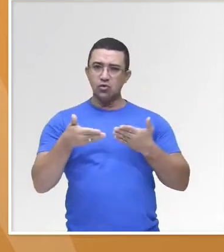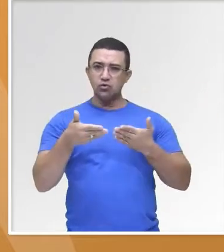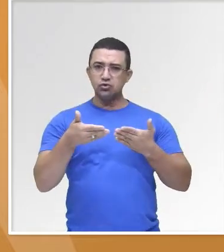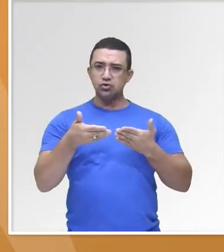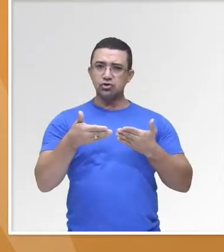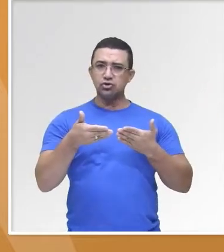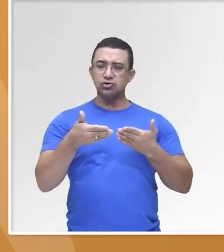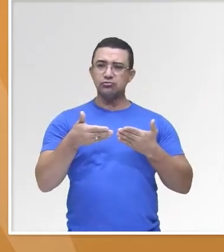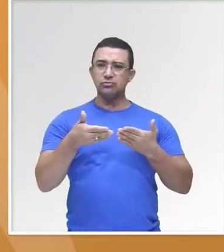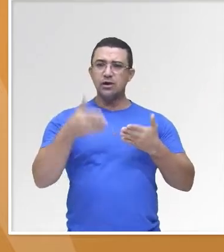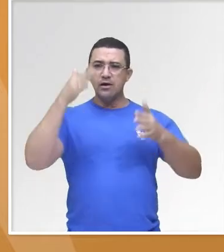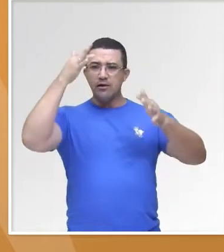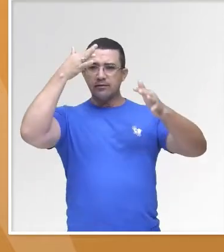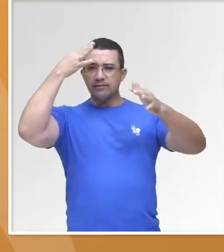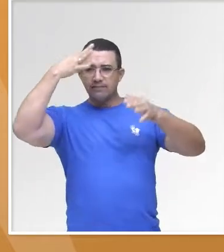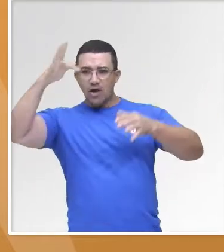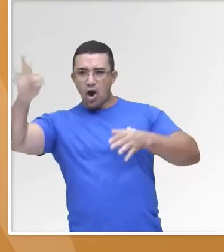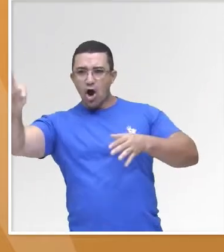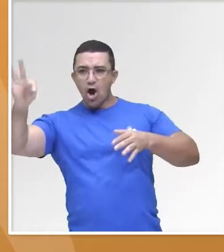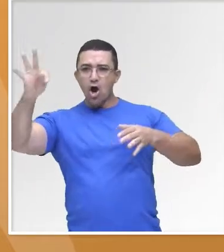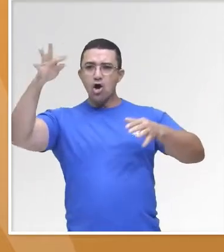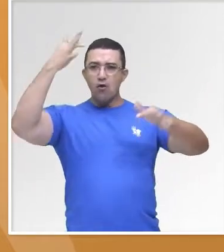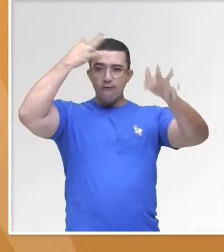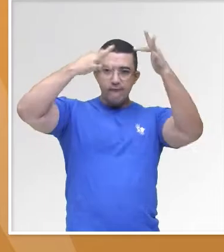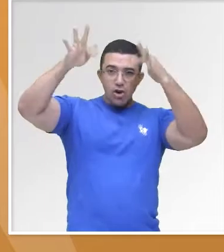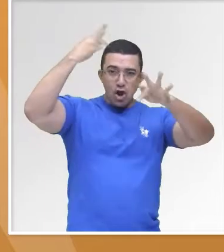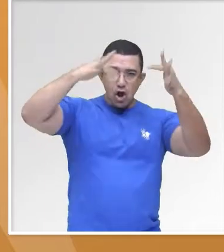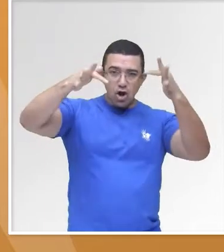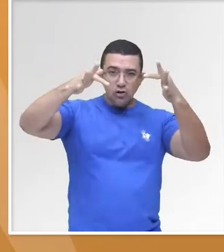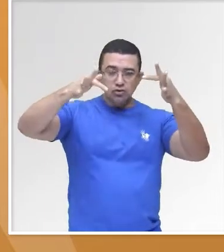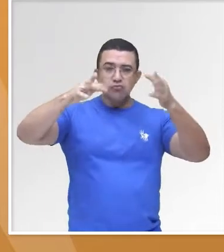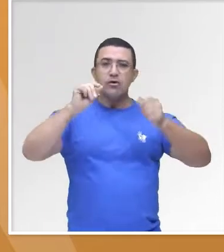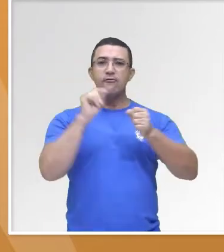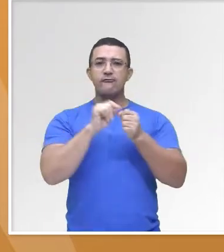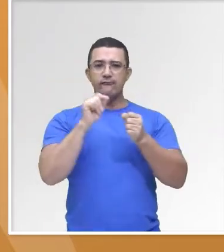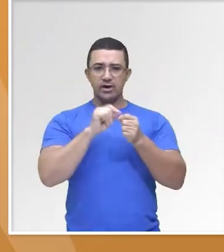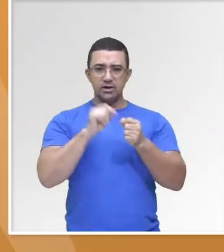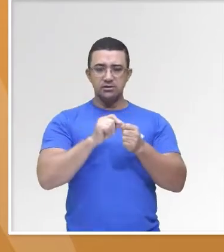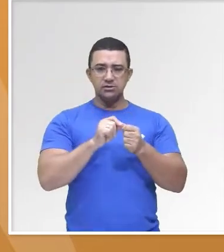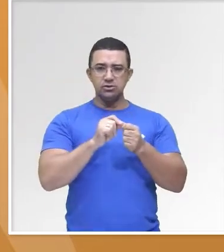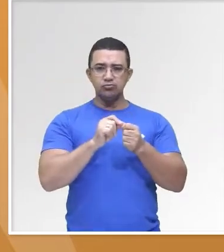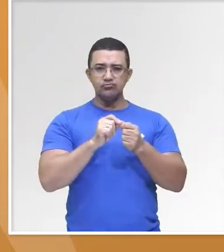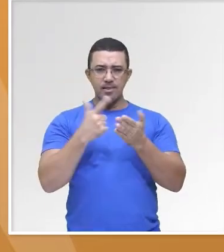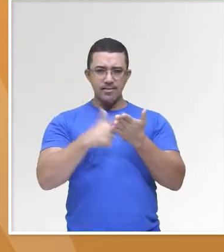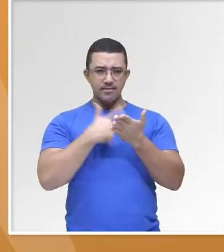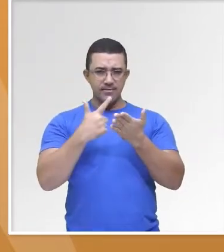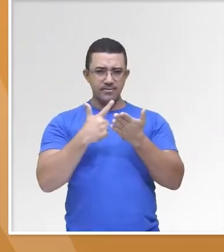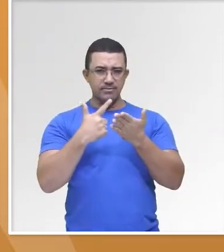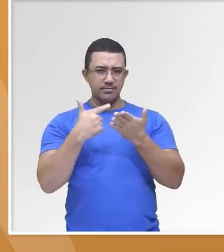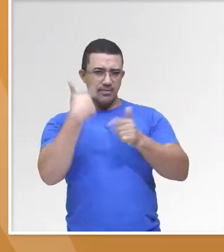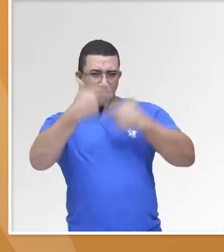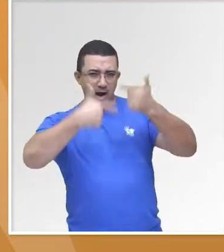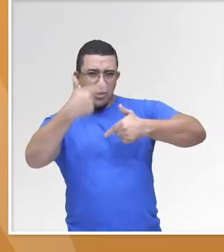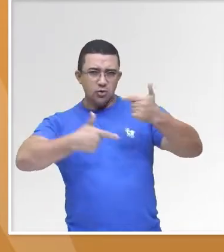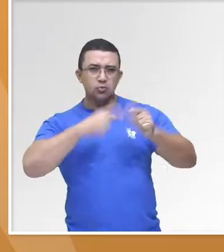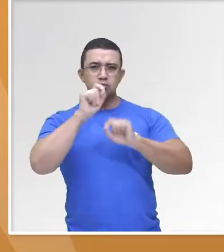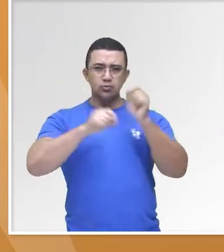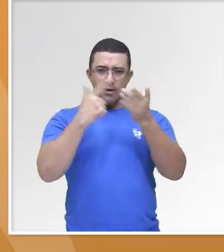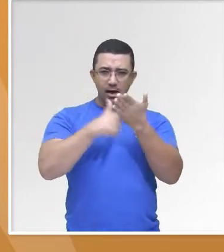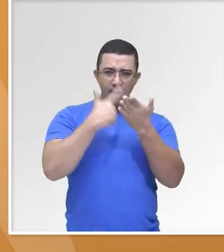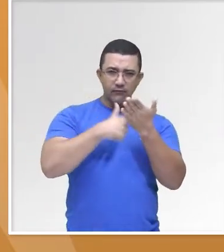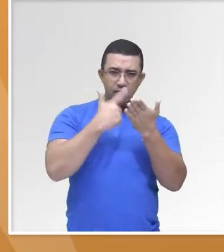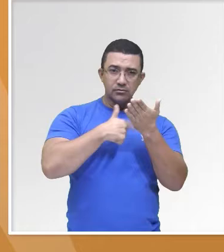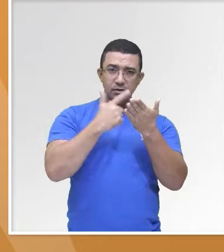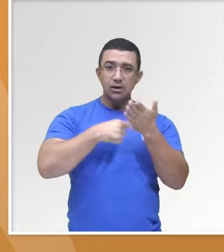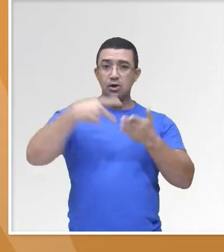seus filósofos, os seus iluministas. Criou a obra dos tratados sobre o governo, na qual descreve a